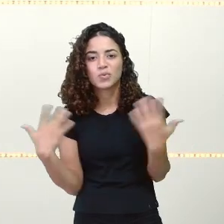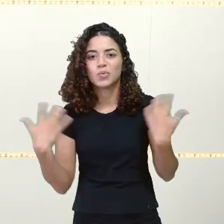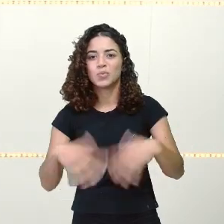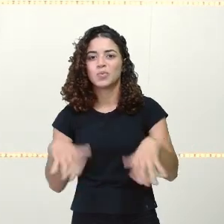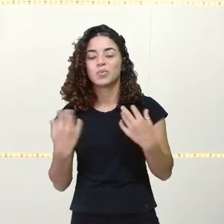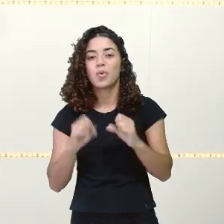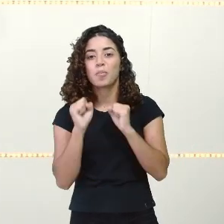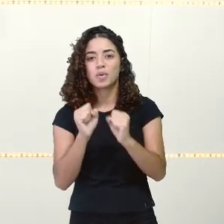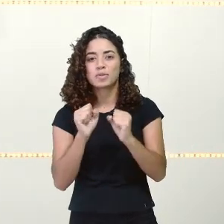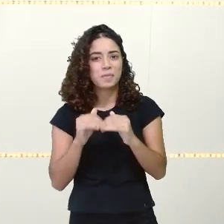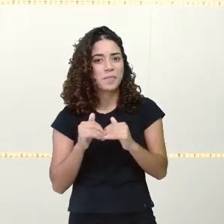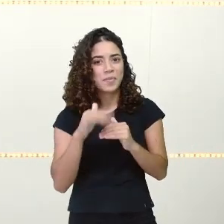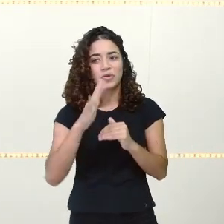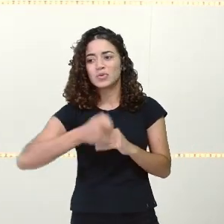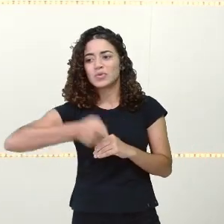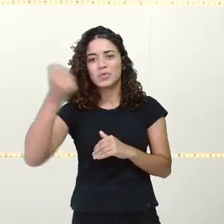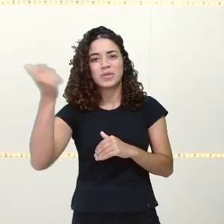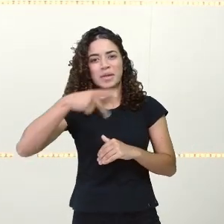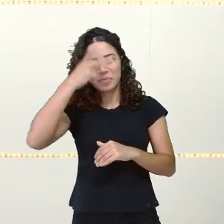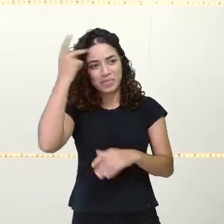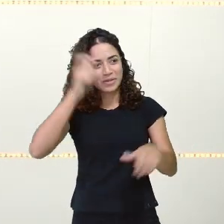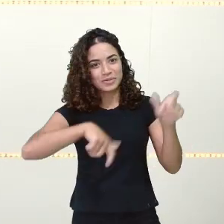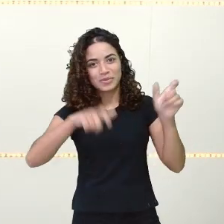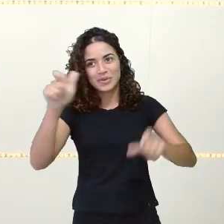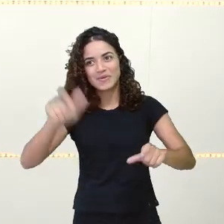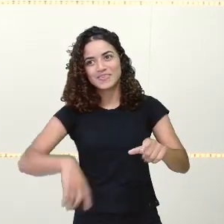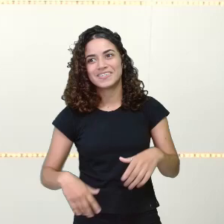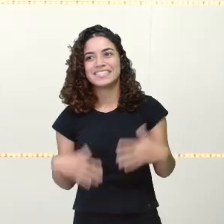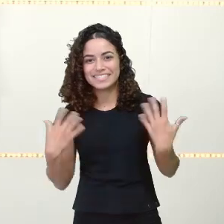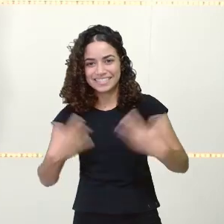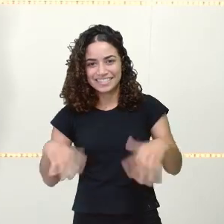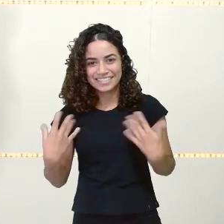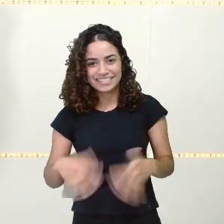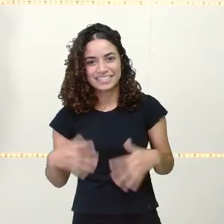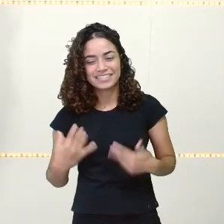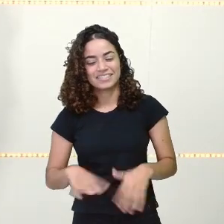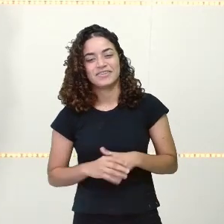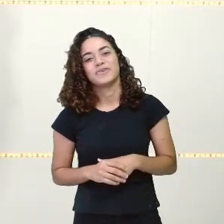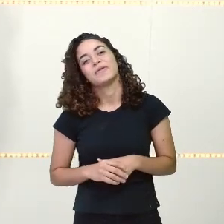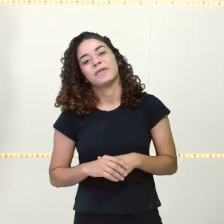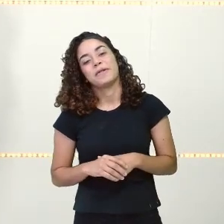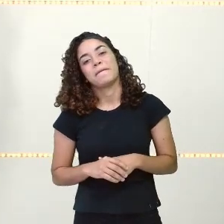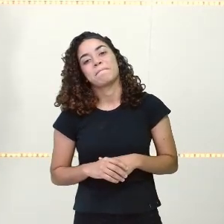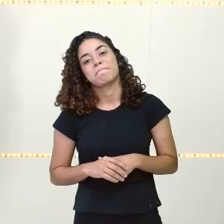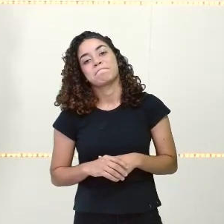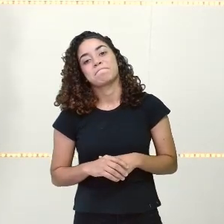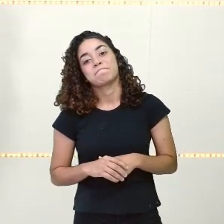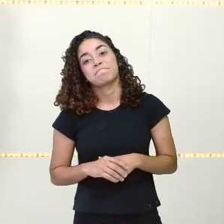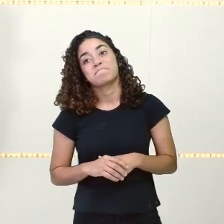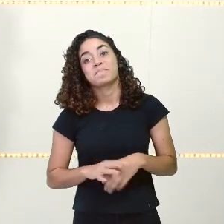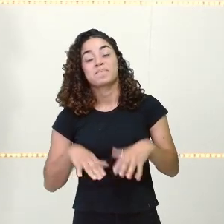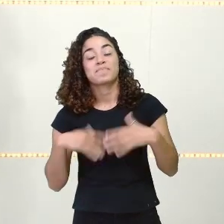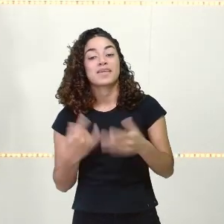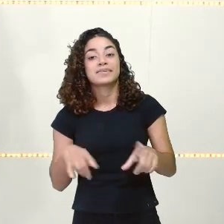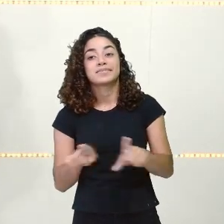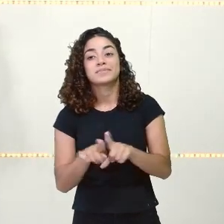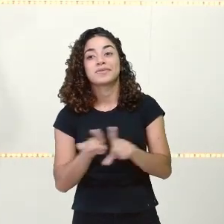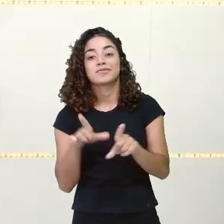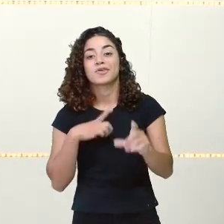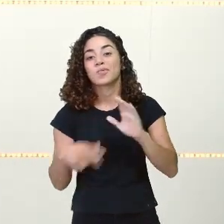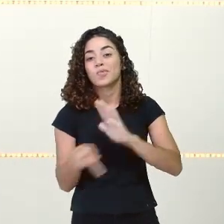ser maior do que muita gente aí, muita criancinha. Aí pode ser menor do que essa ave. E ele tem